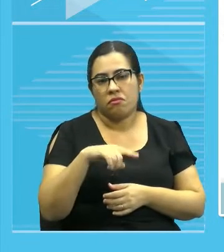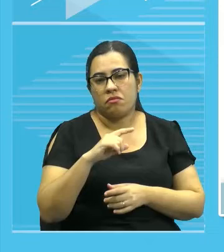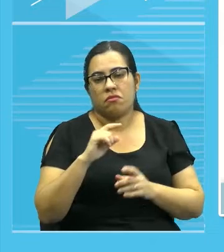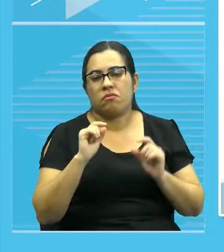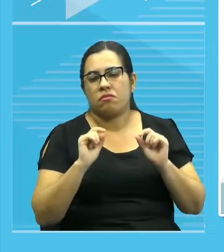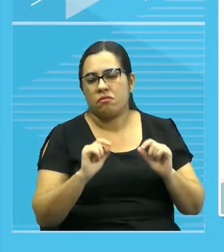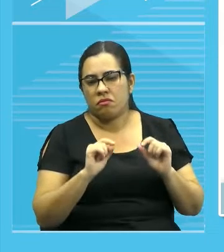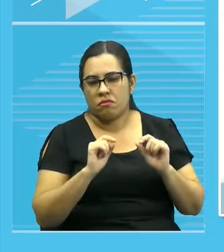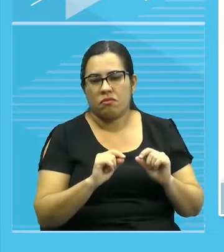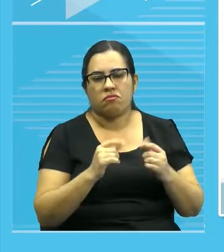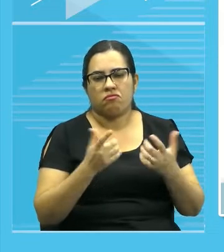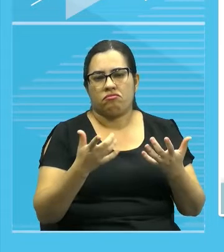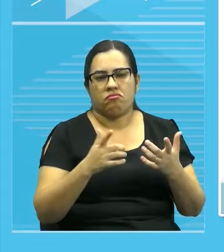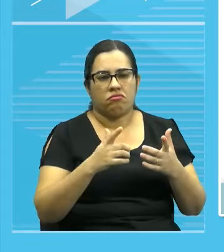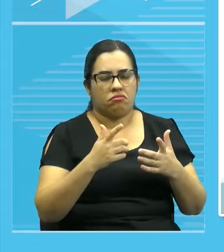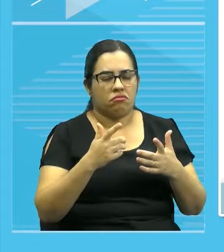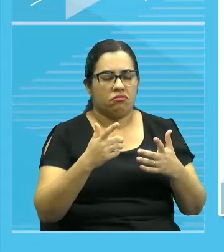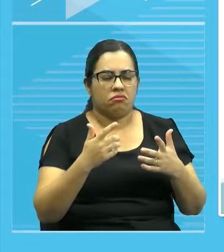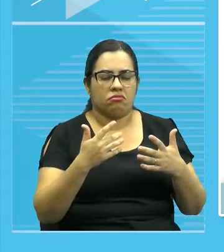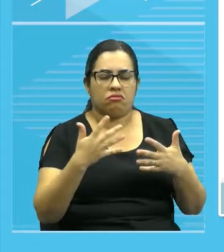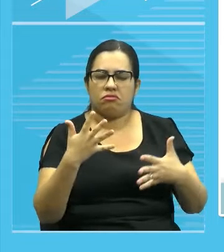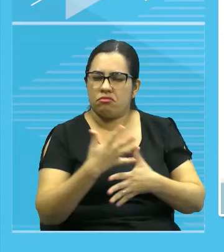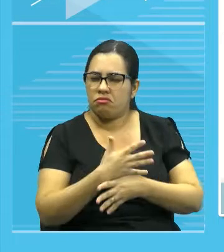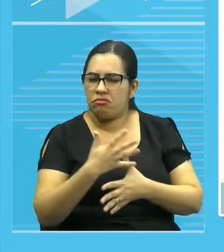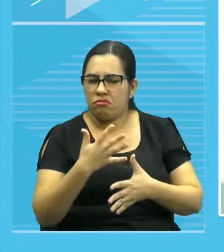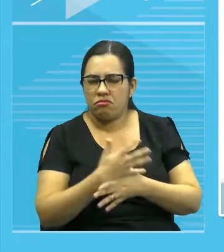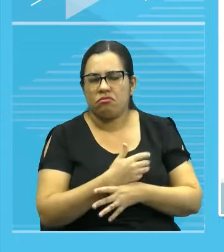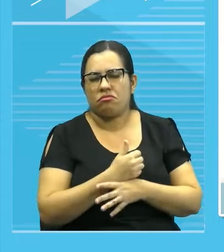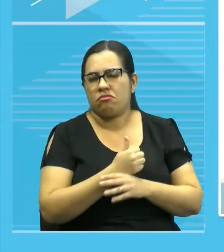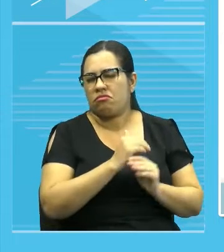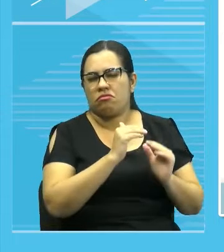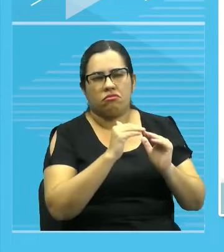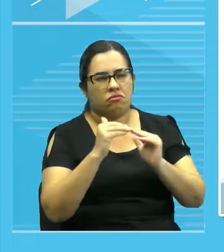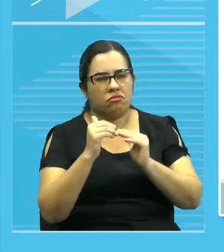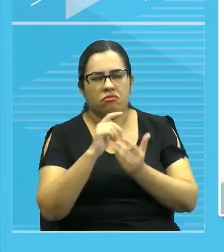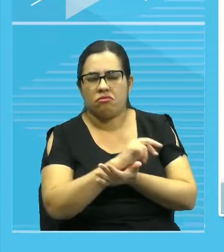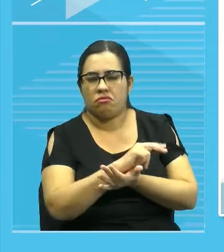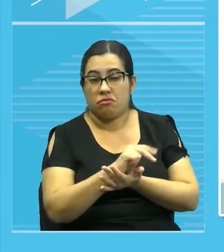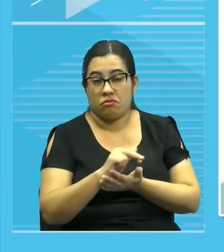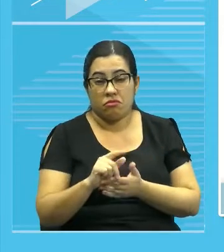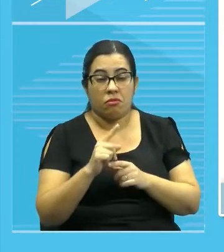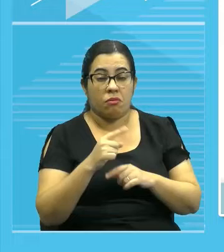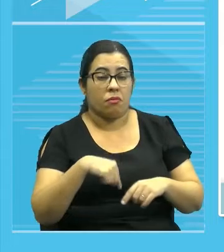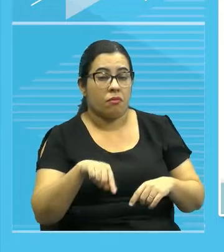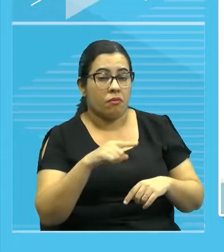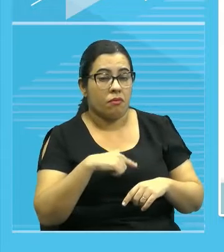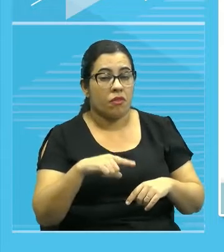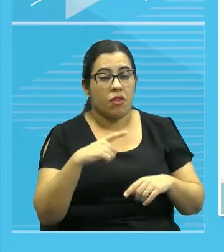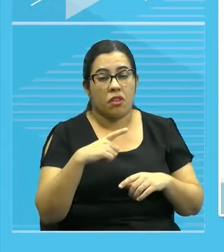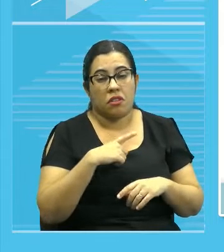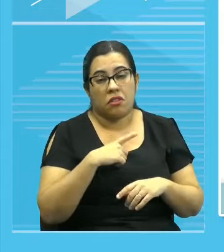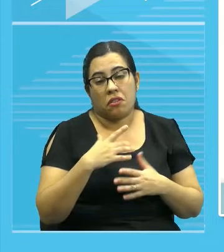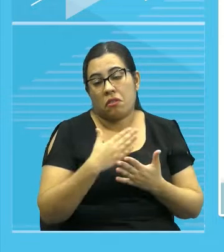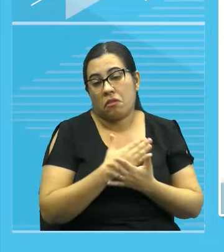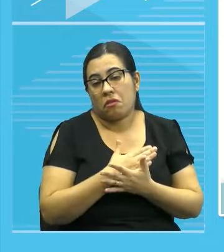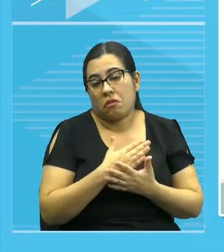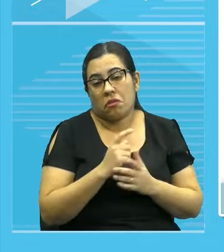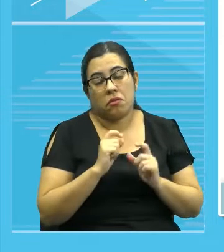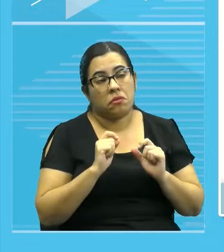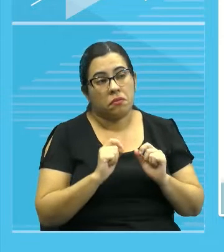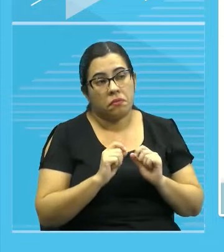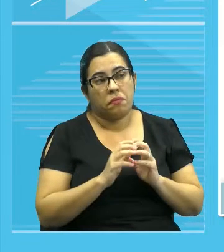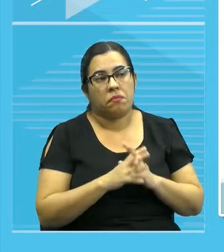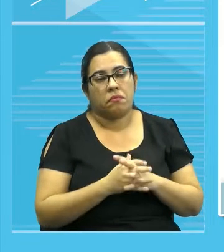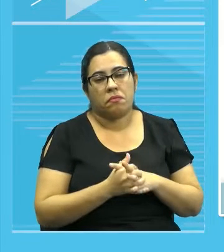aqui nas cidades etc e tal no meio urbano embora a gente tem uma tendência alguns etc e tal